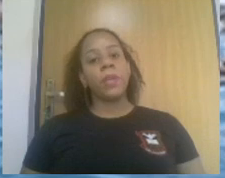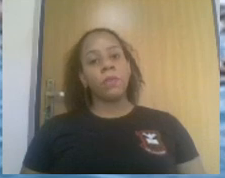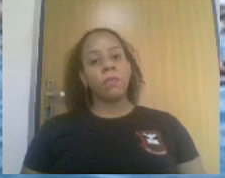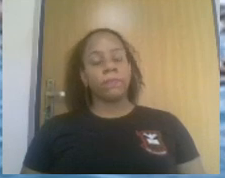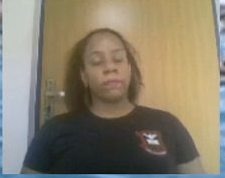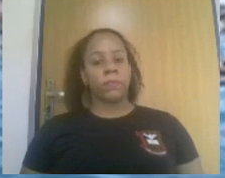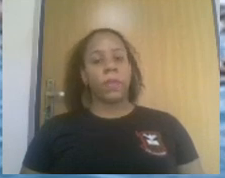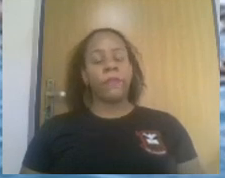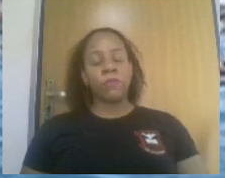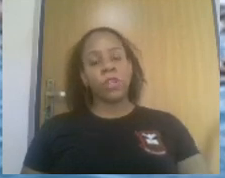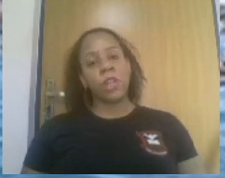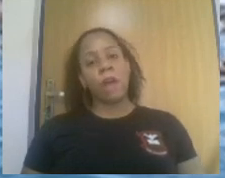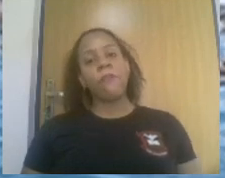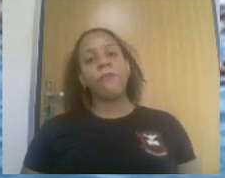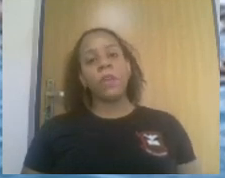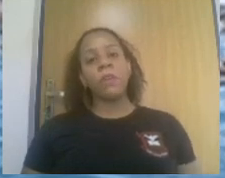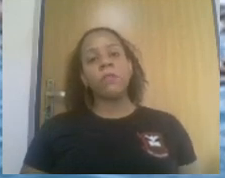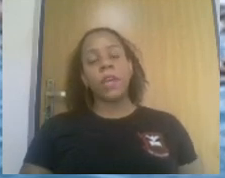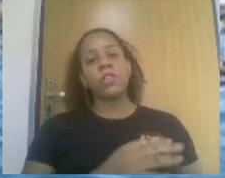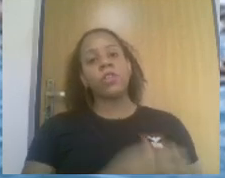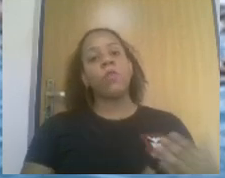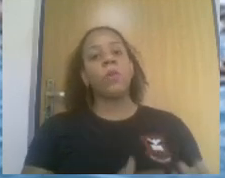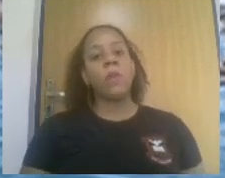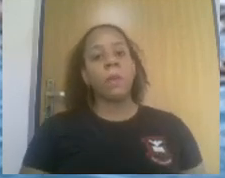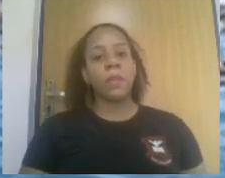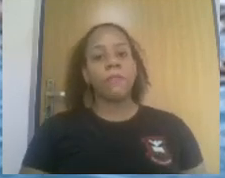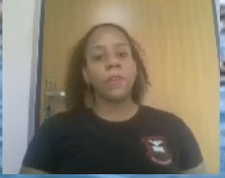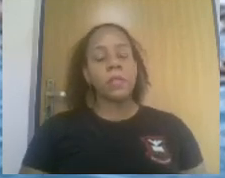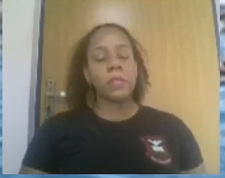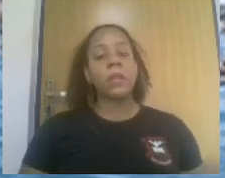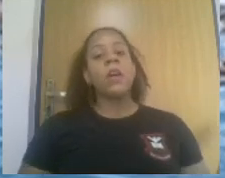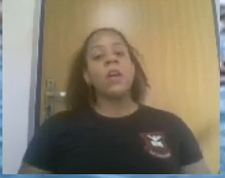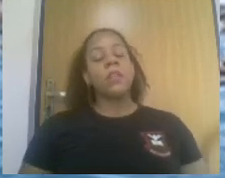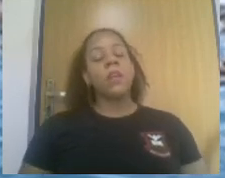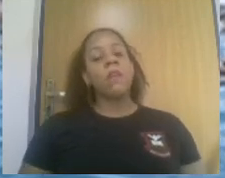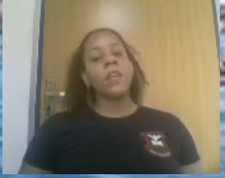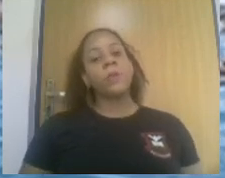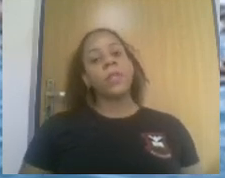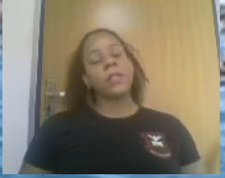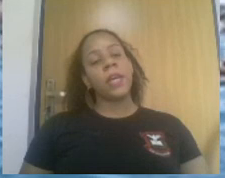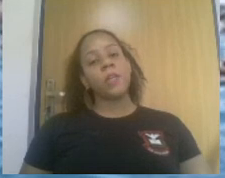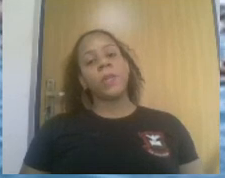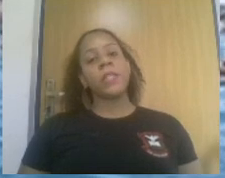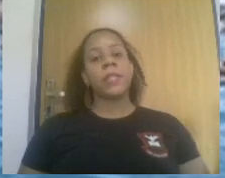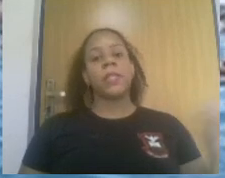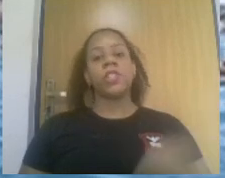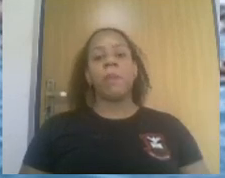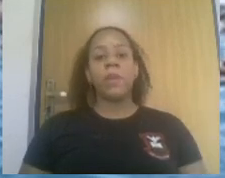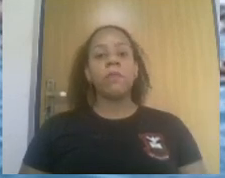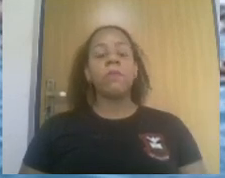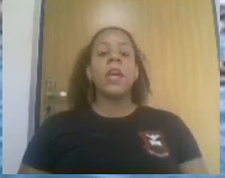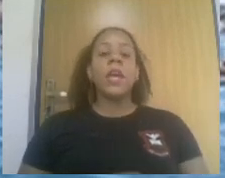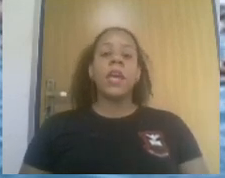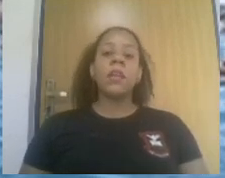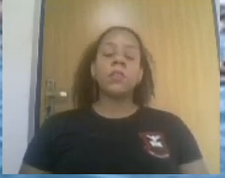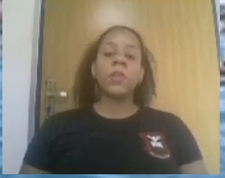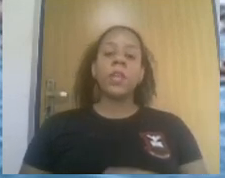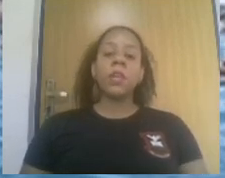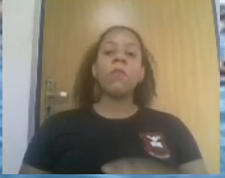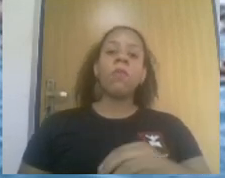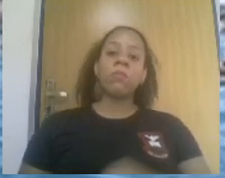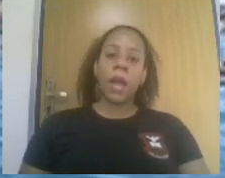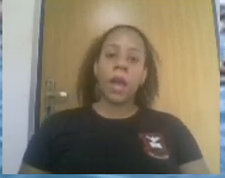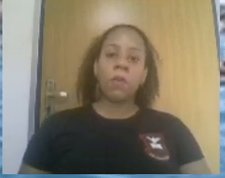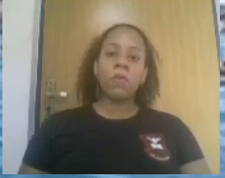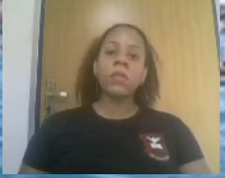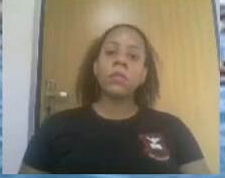de abrigo, os que estavam vindo, que tinham algum problema na França, então, se eles precisassem de abrigo, eles